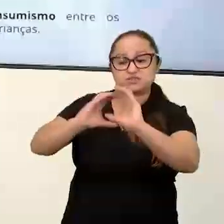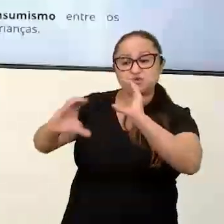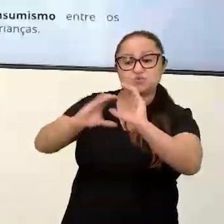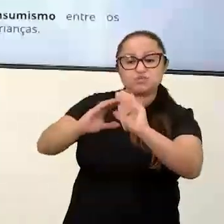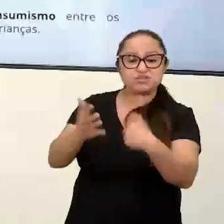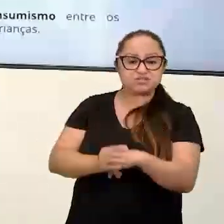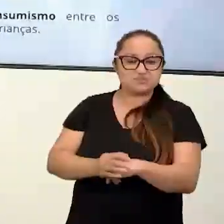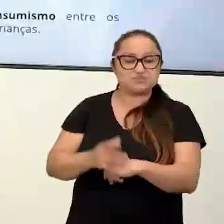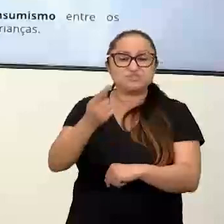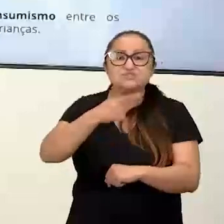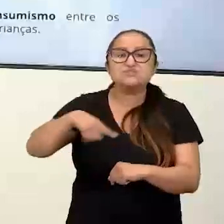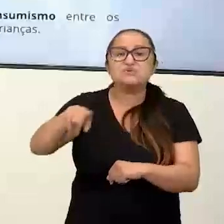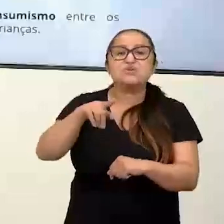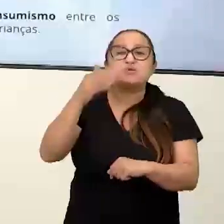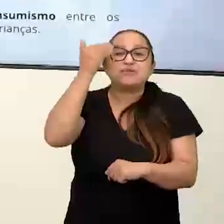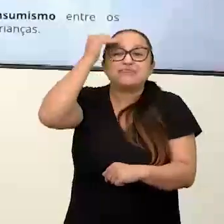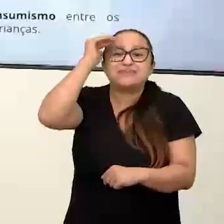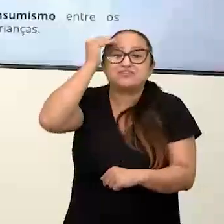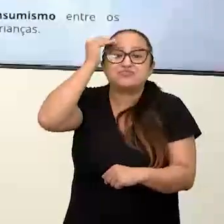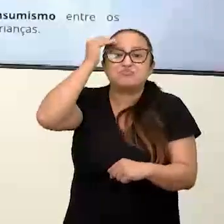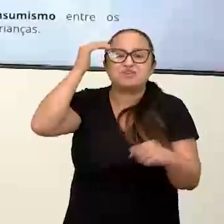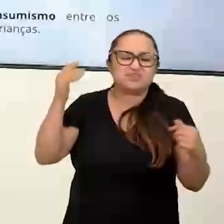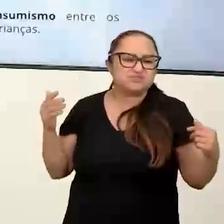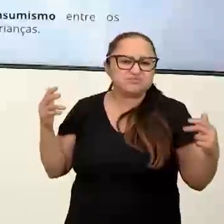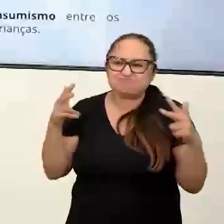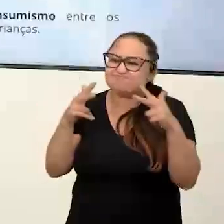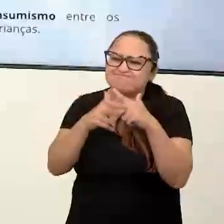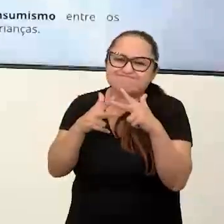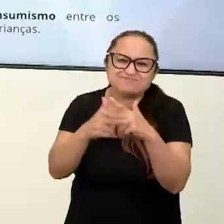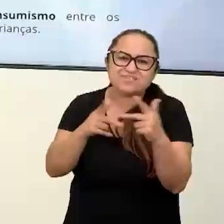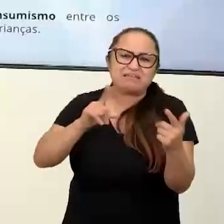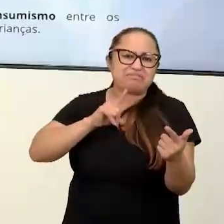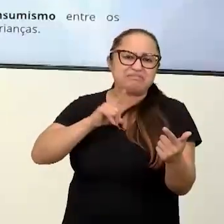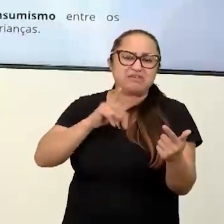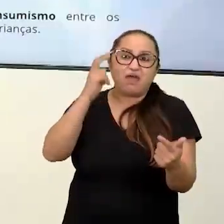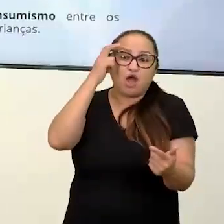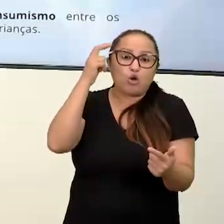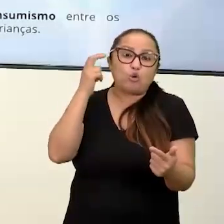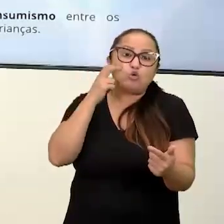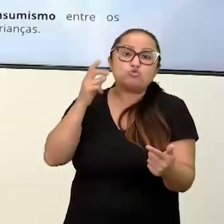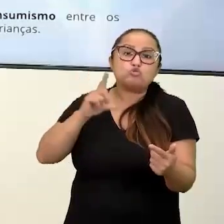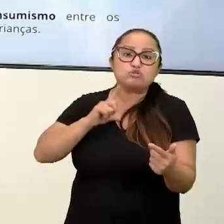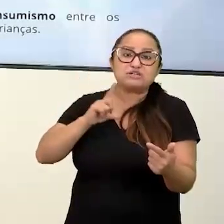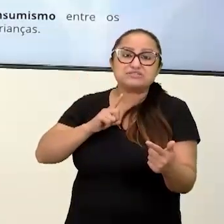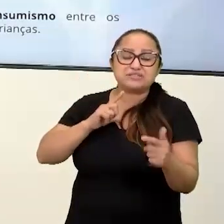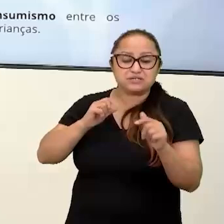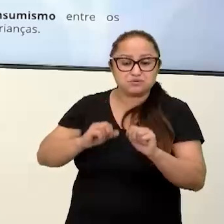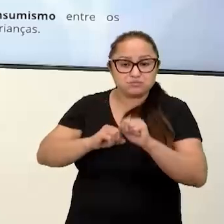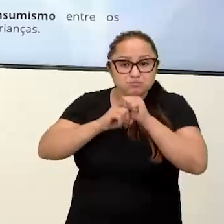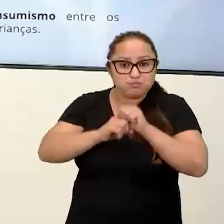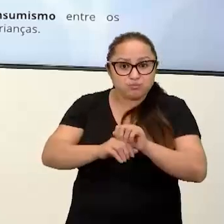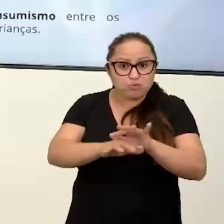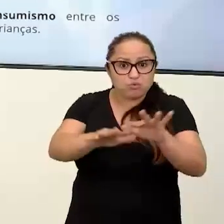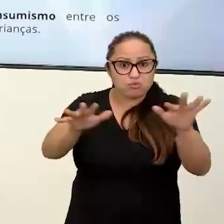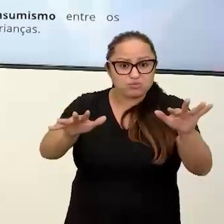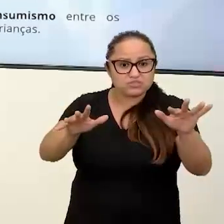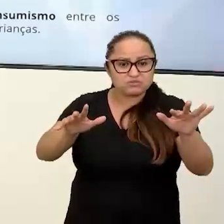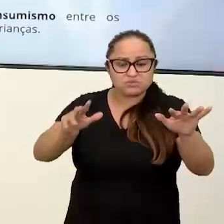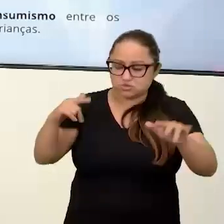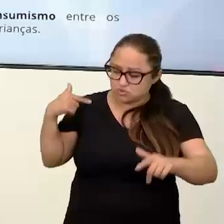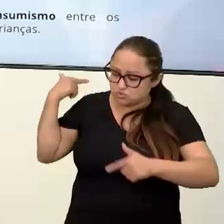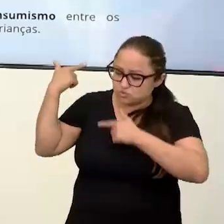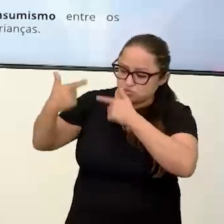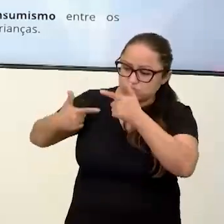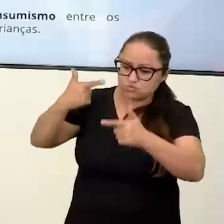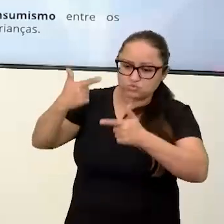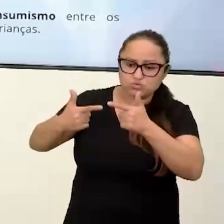comunicação, reciprocidade, conflito. Então, as culturas, elas são perpassadas, repassadas pelas gerações